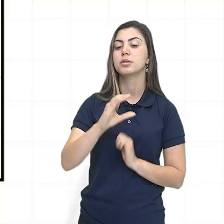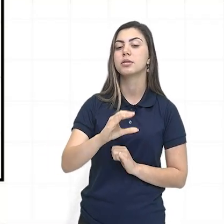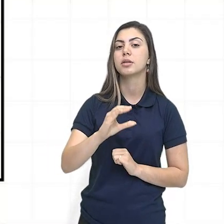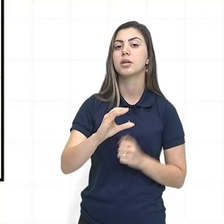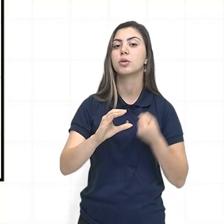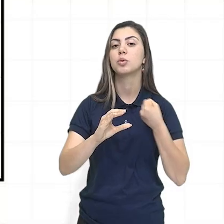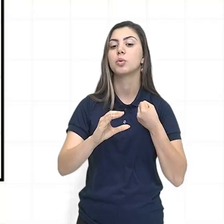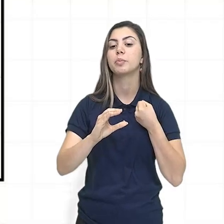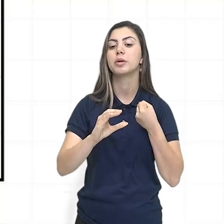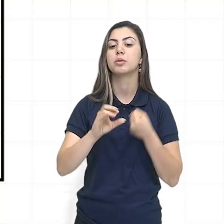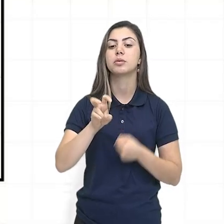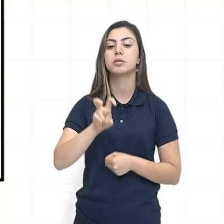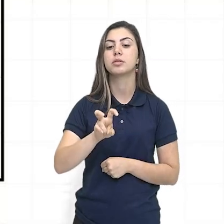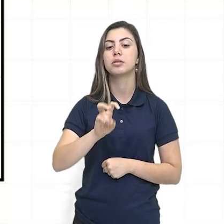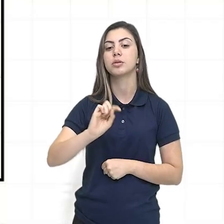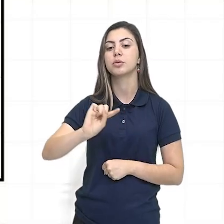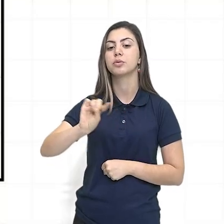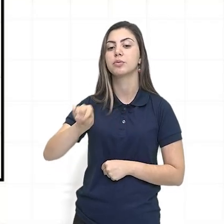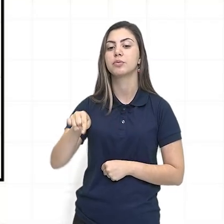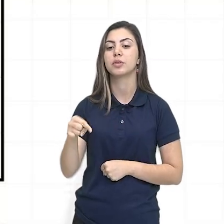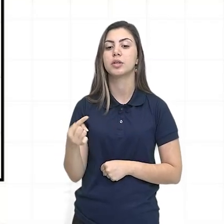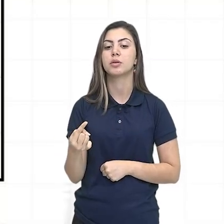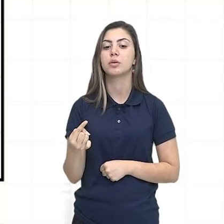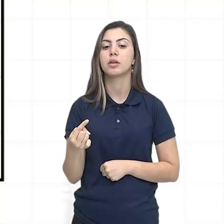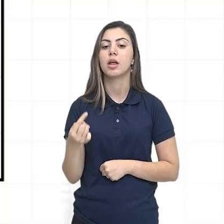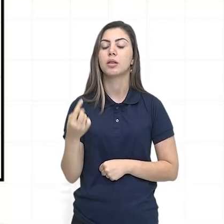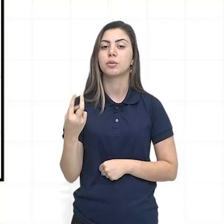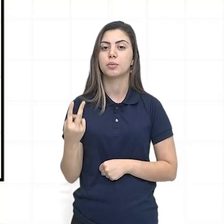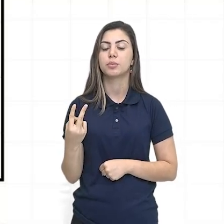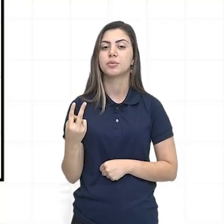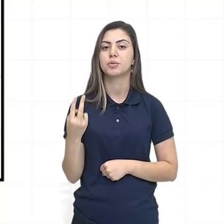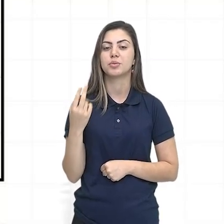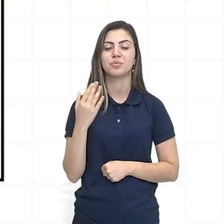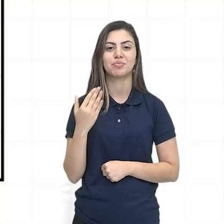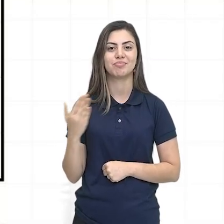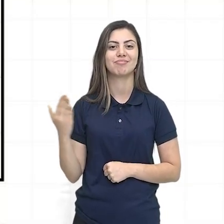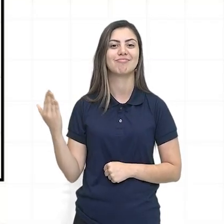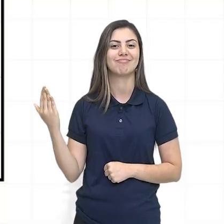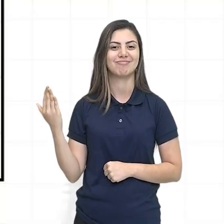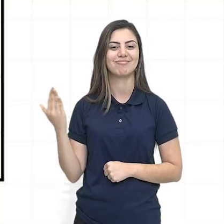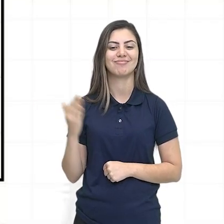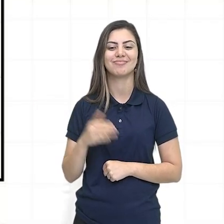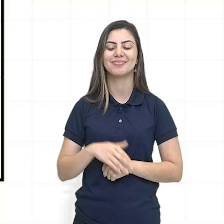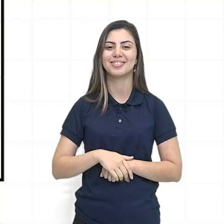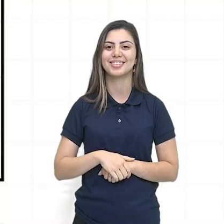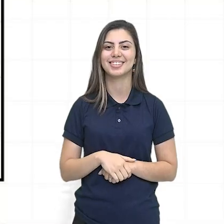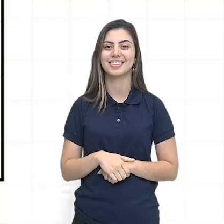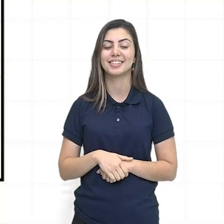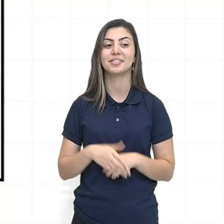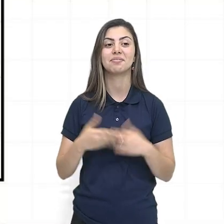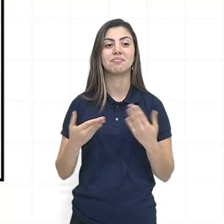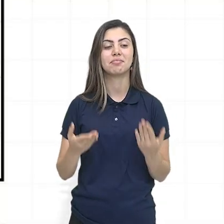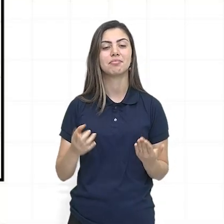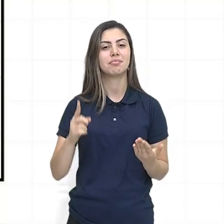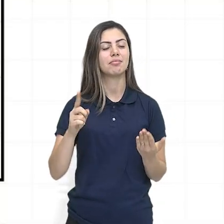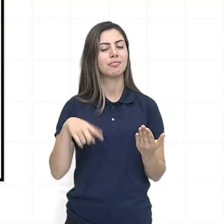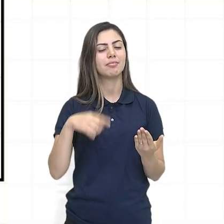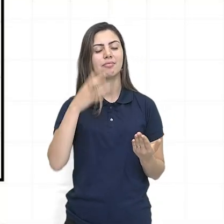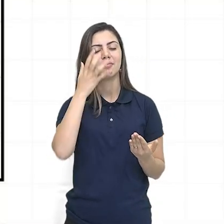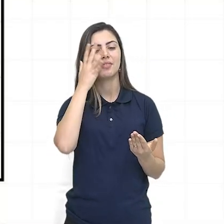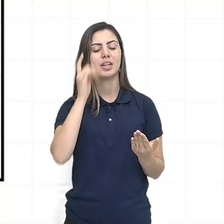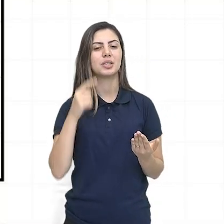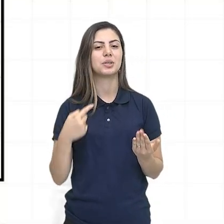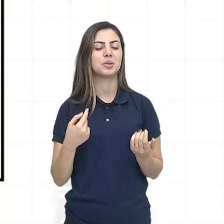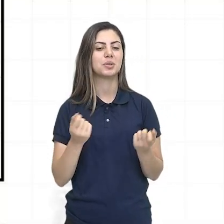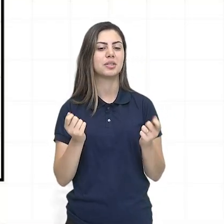C? 5 e 2, olha aí. Beleza? Então é desta forma que